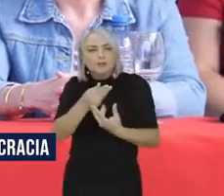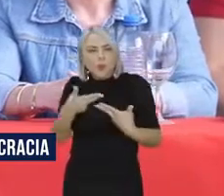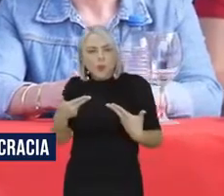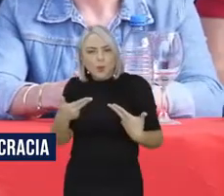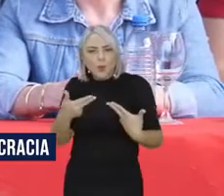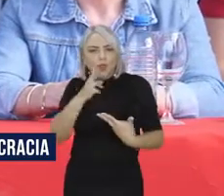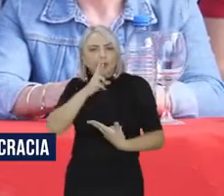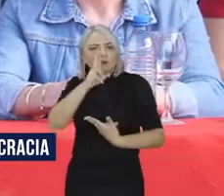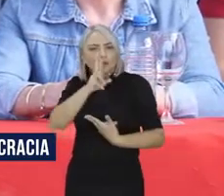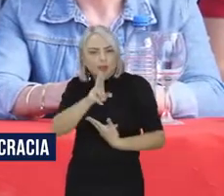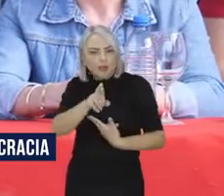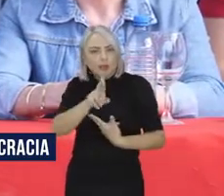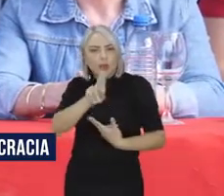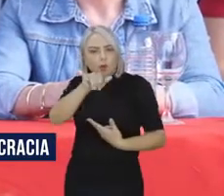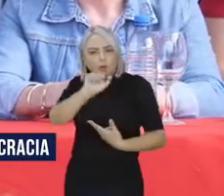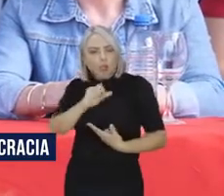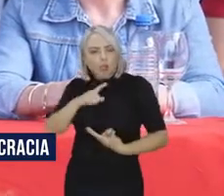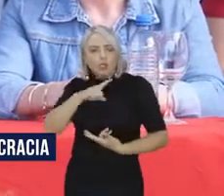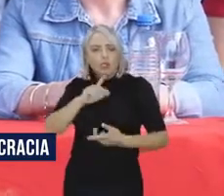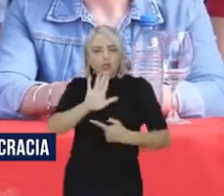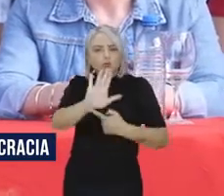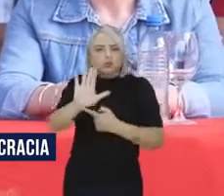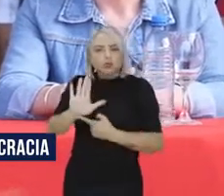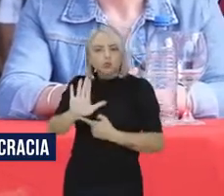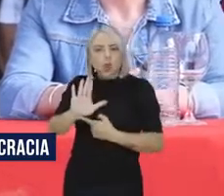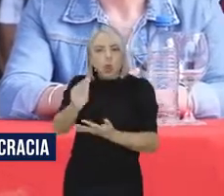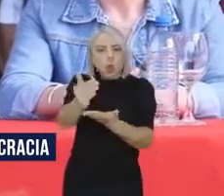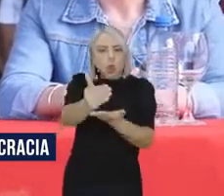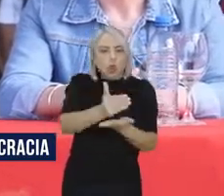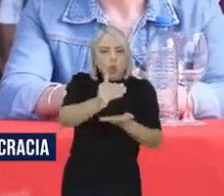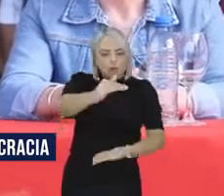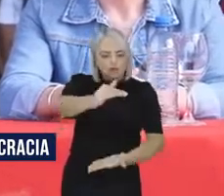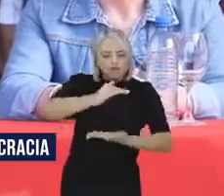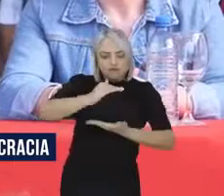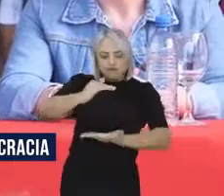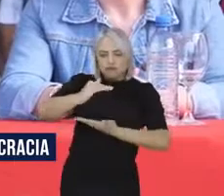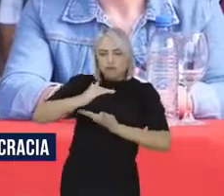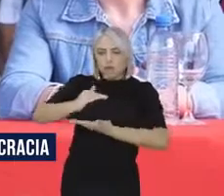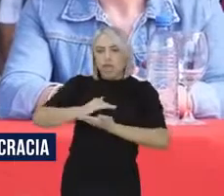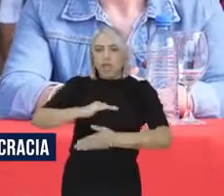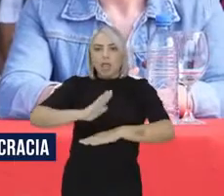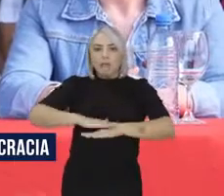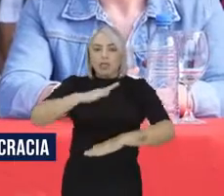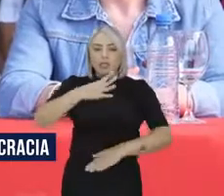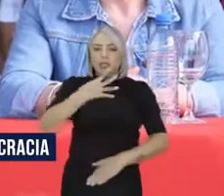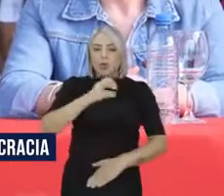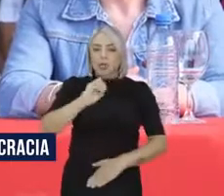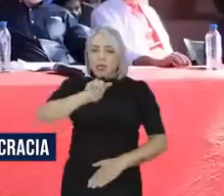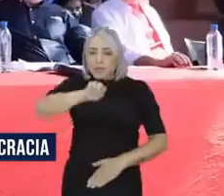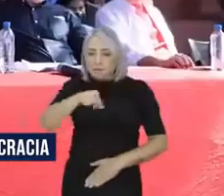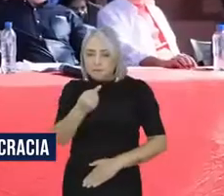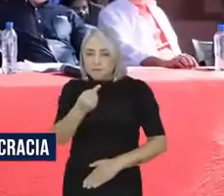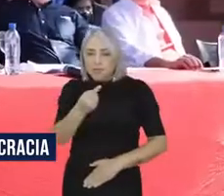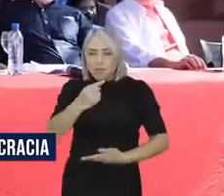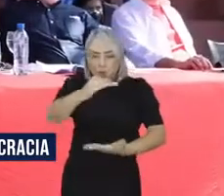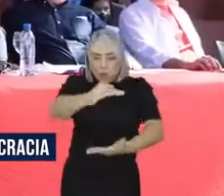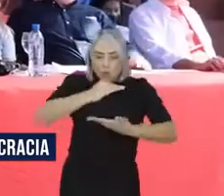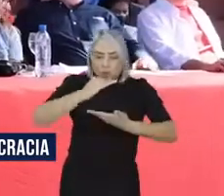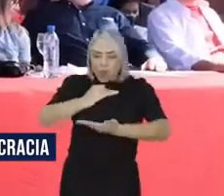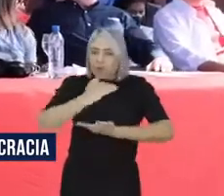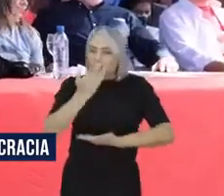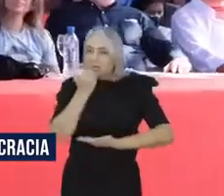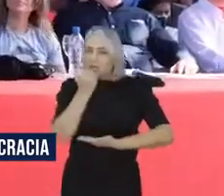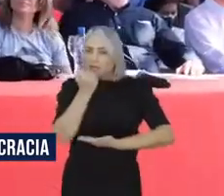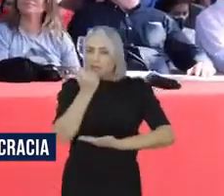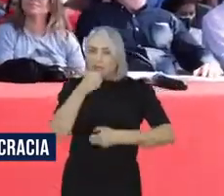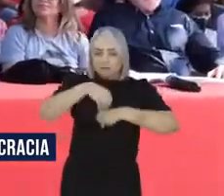arrecadar mais de, não sei quantas cestas, mais de 40 mil cestas, distribuir pelo Heliópolis. Com esse projeto,